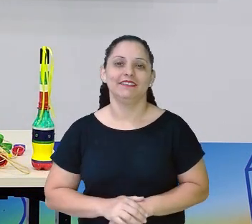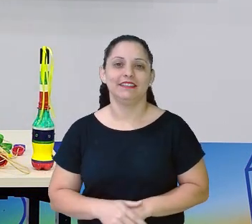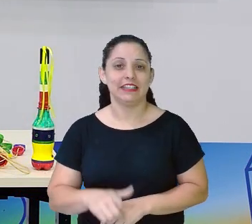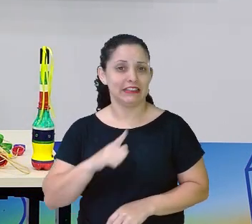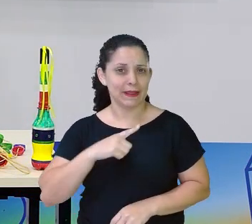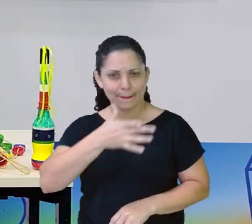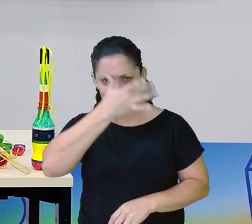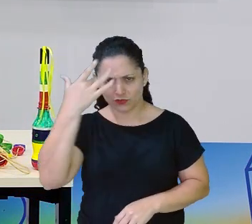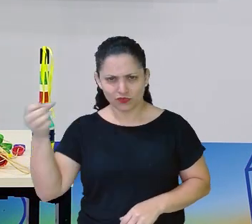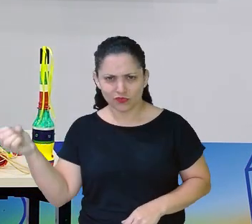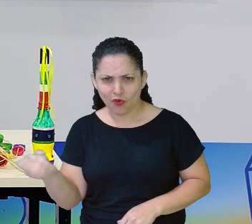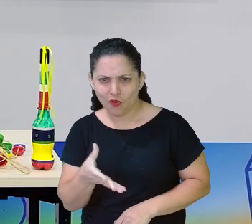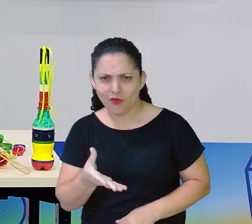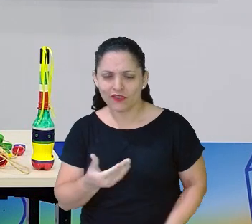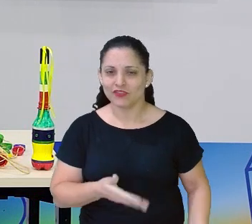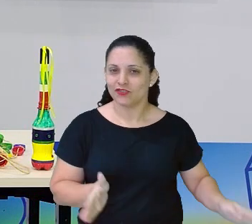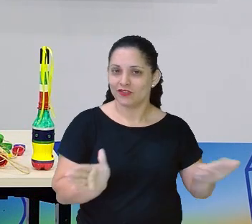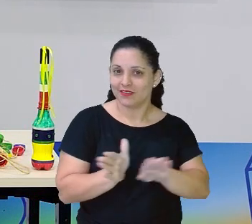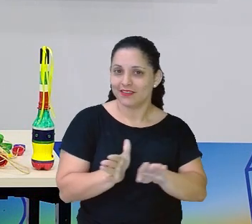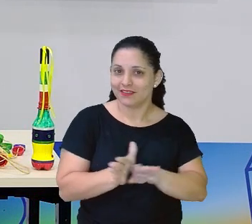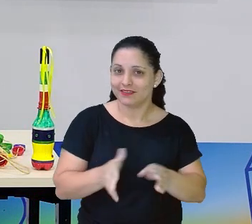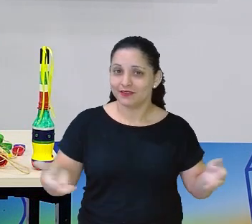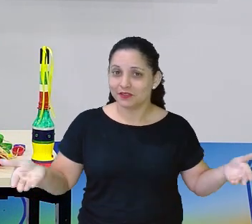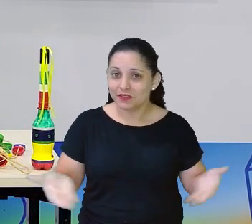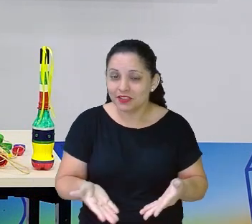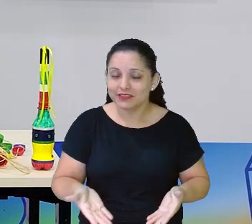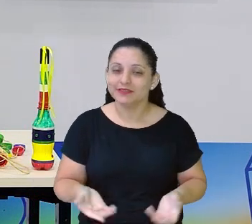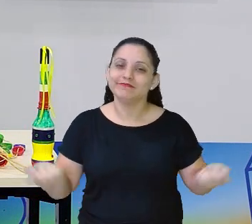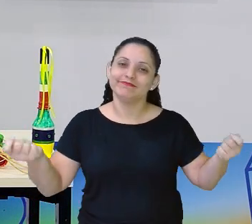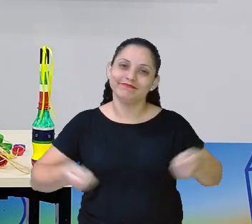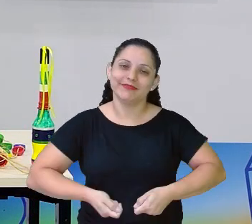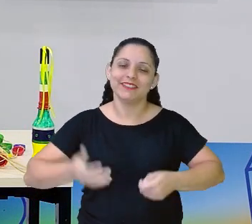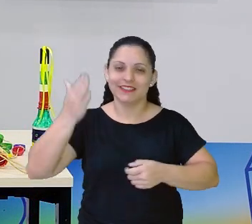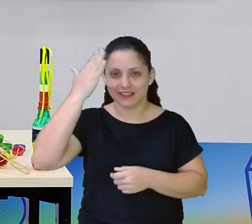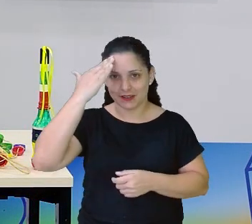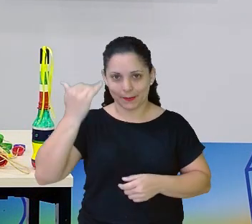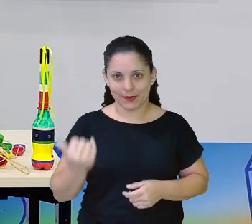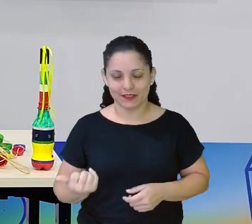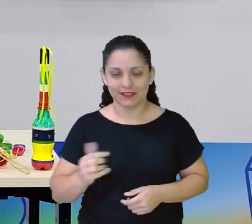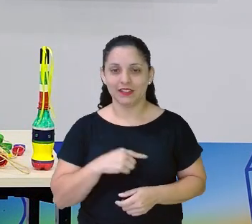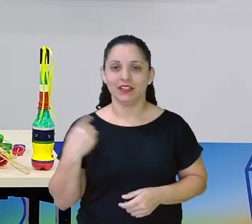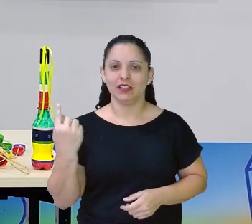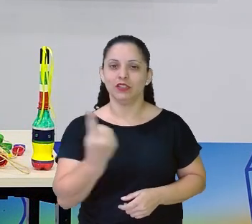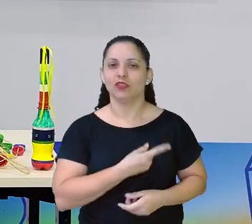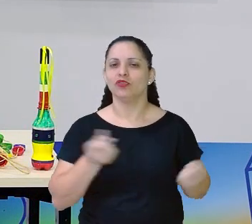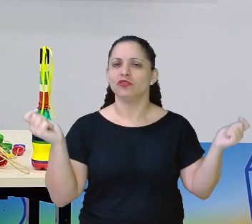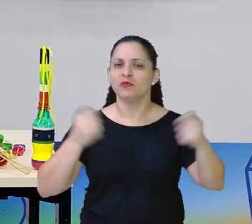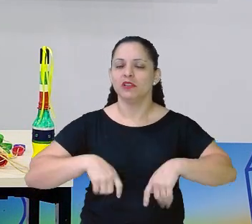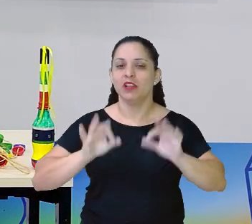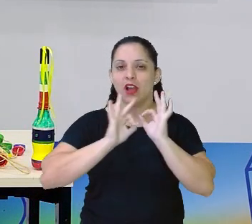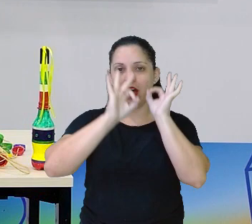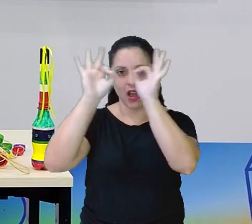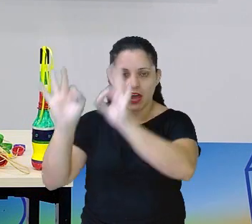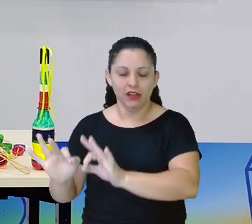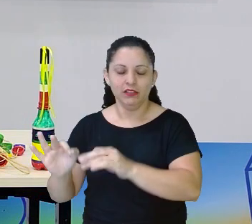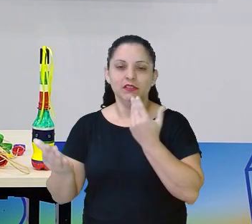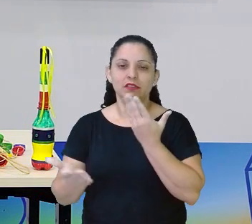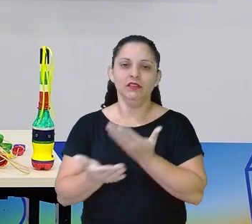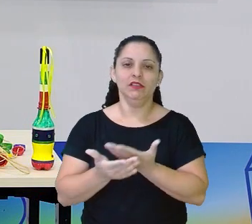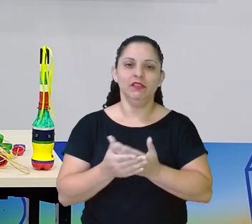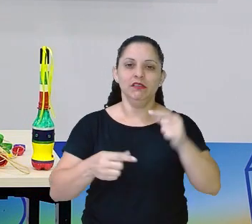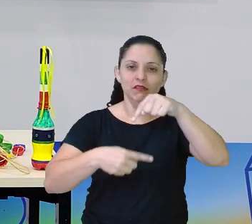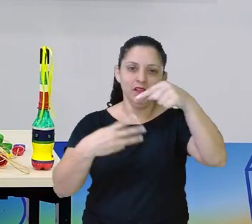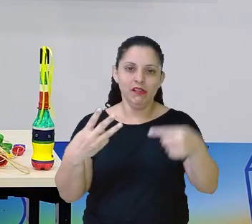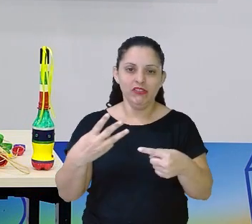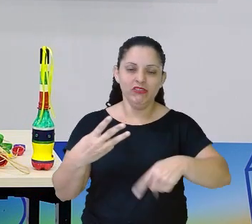nova chegando por aqui. E nós temos possibilidades de assistir essas aulas, na verdade, três possibilidades